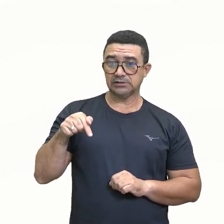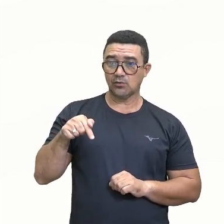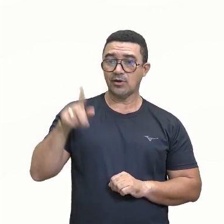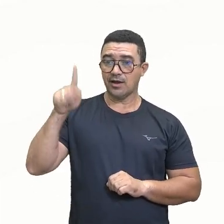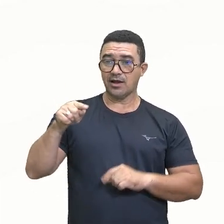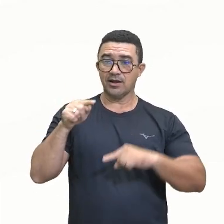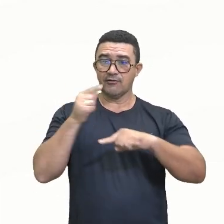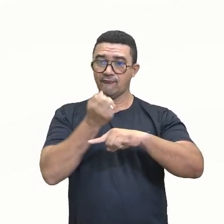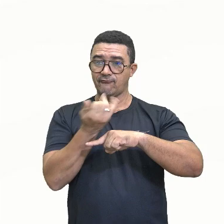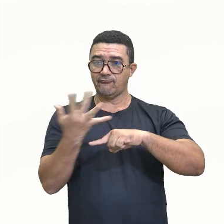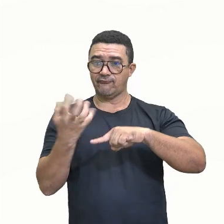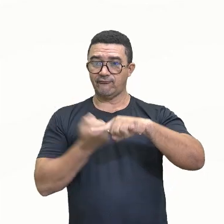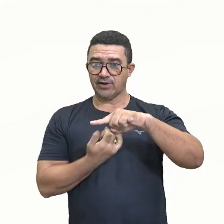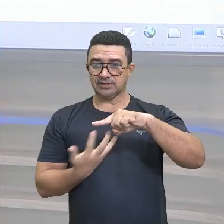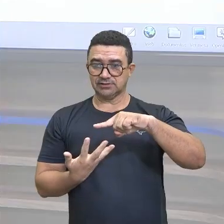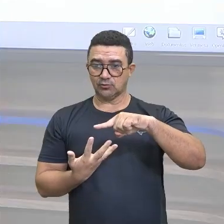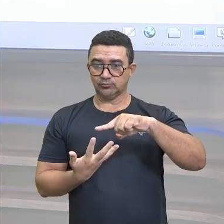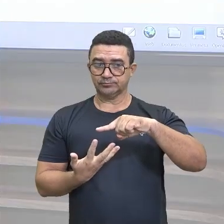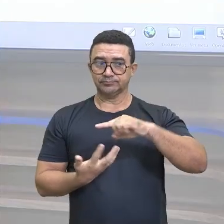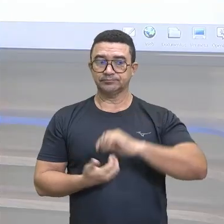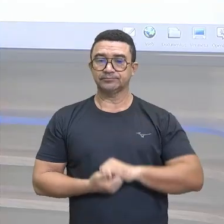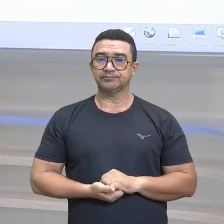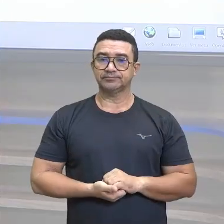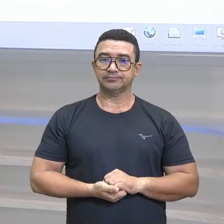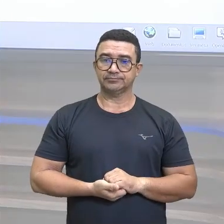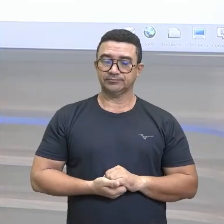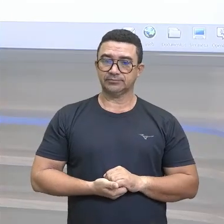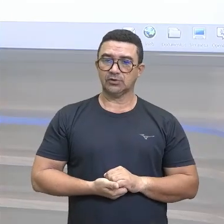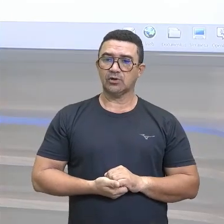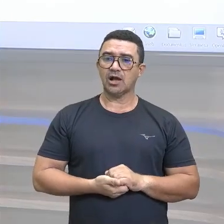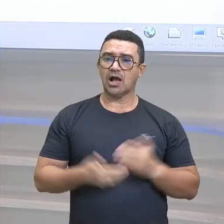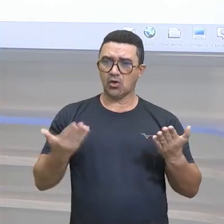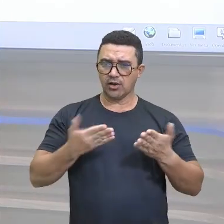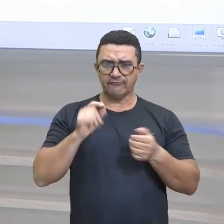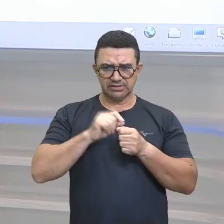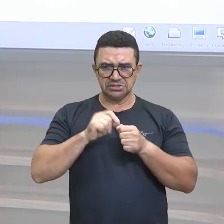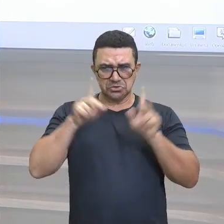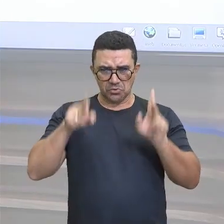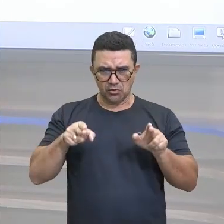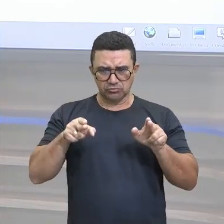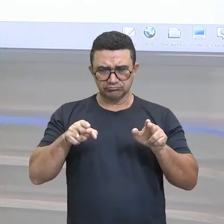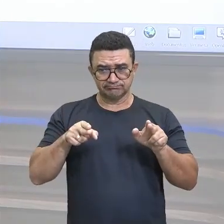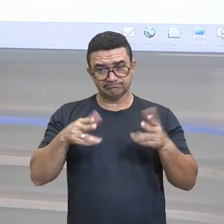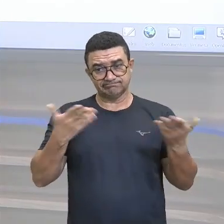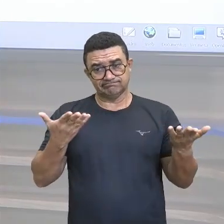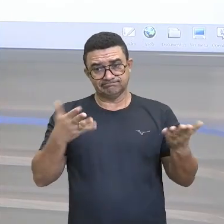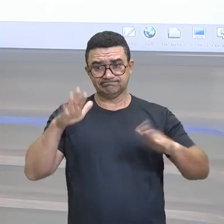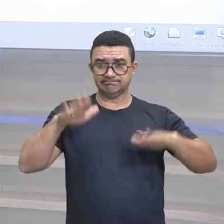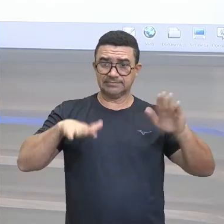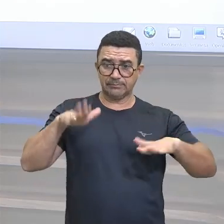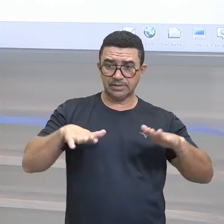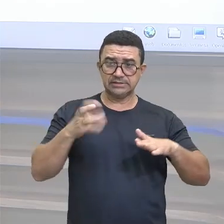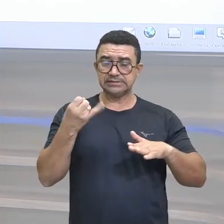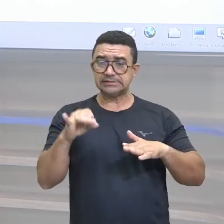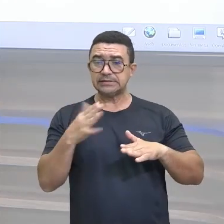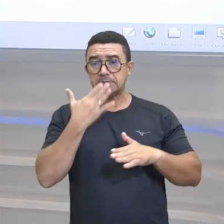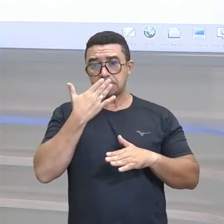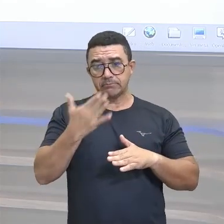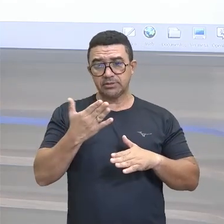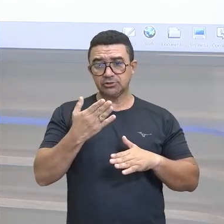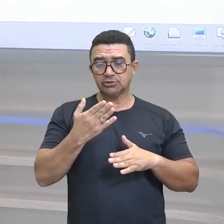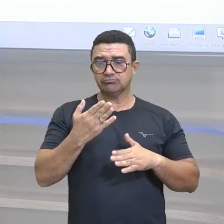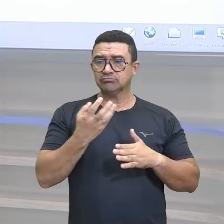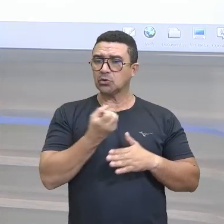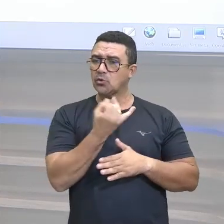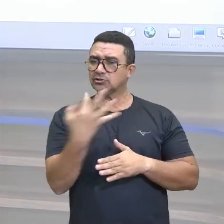fração. Nesse caso, nós vamos fazer da mesma forma, professora? Depende. Se ele pedir a quantidade de termos, a soma